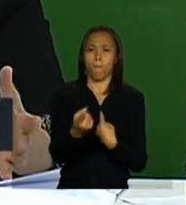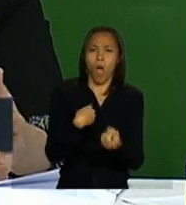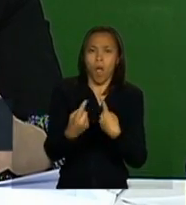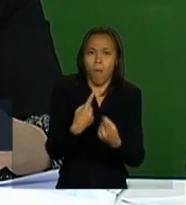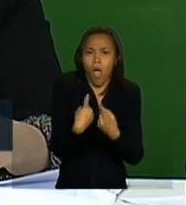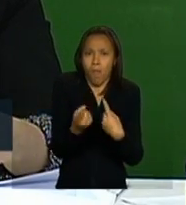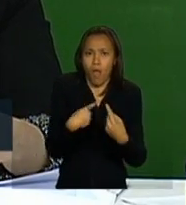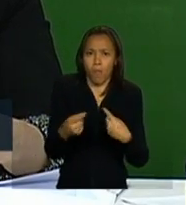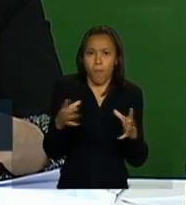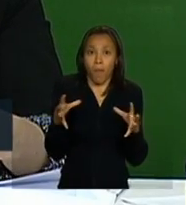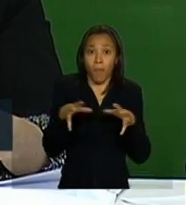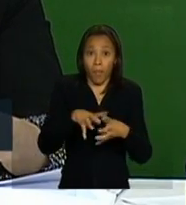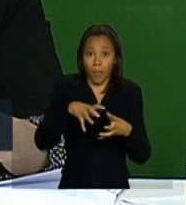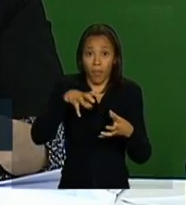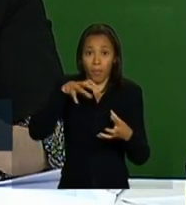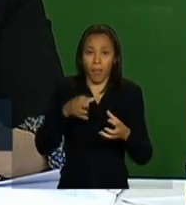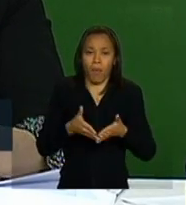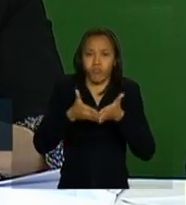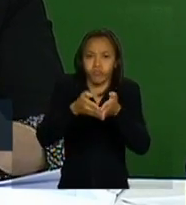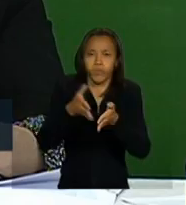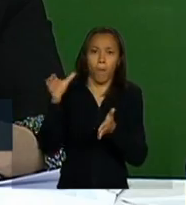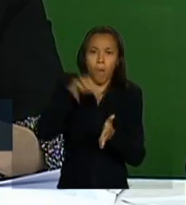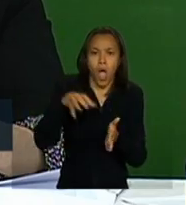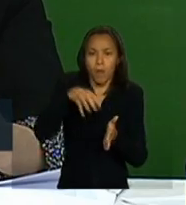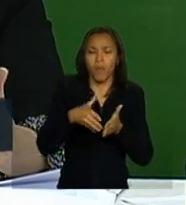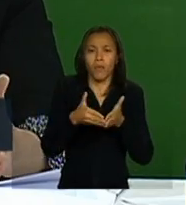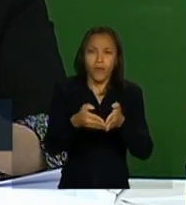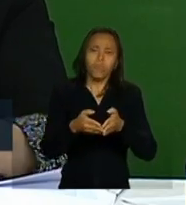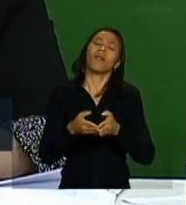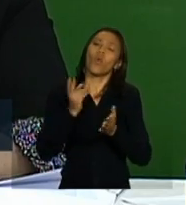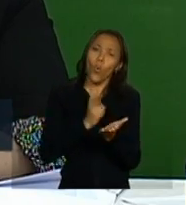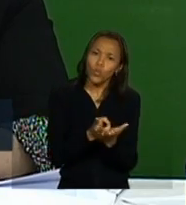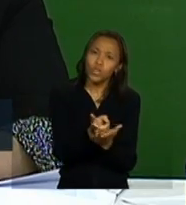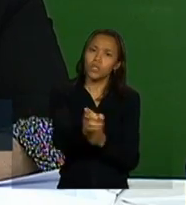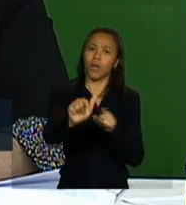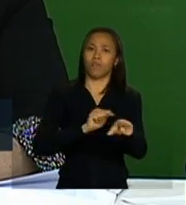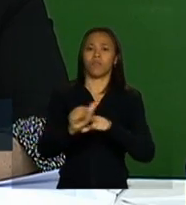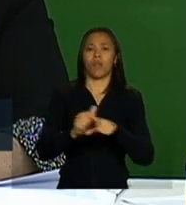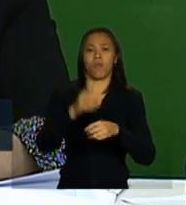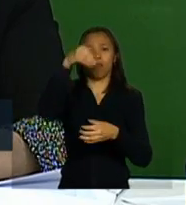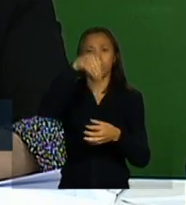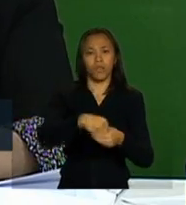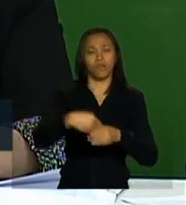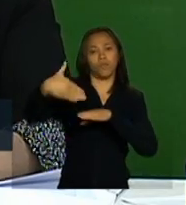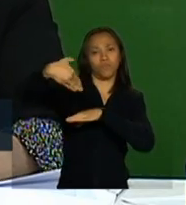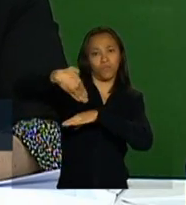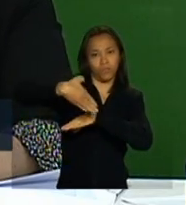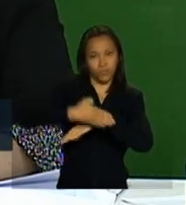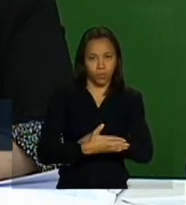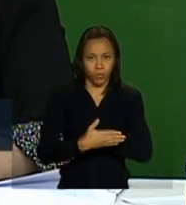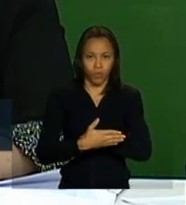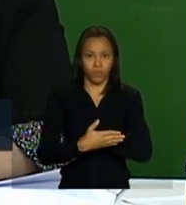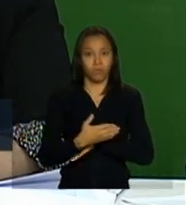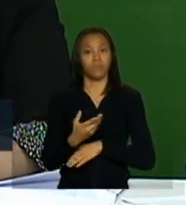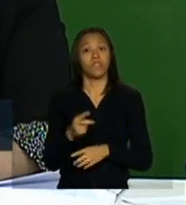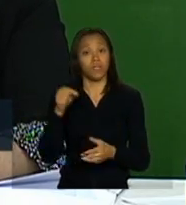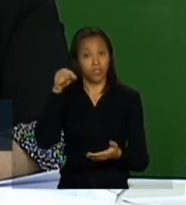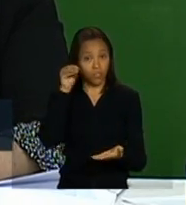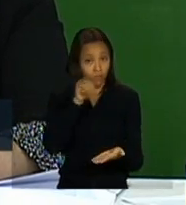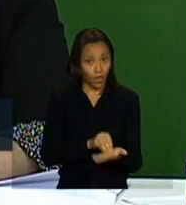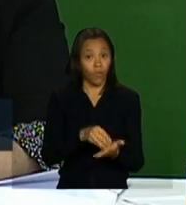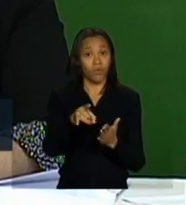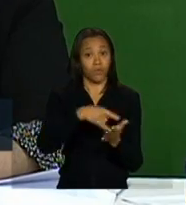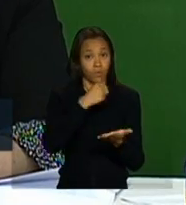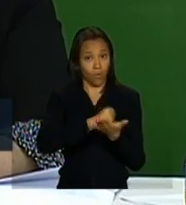enfim, requisitos para continuar com o negócio no porto. Isso vai se dar na repactuação do contrato. Na MP vai